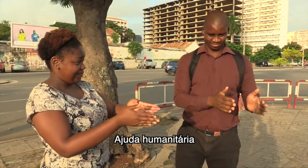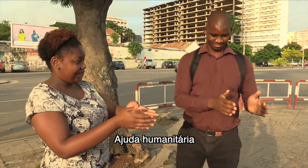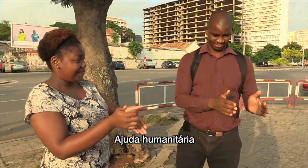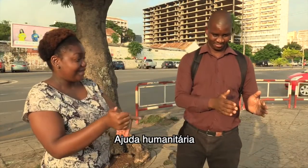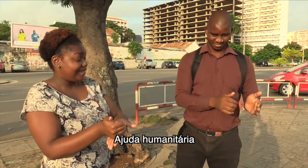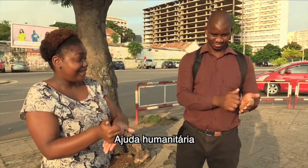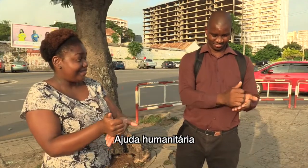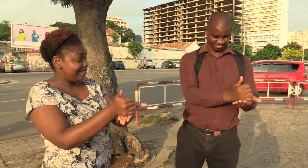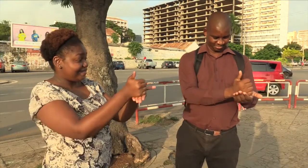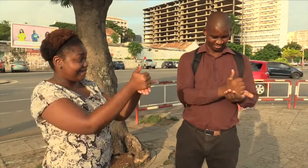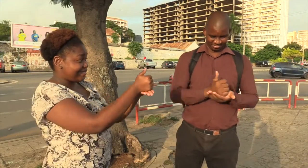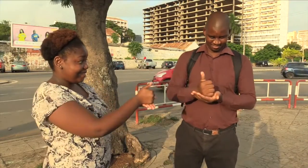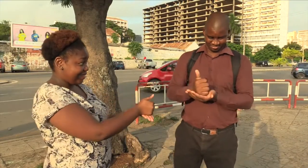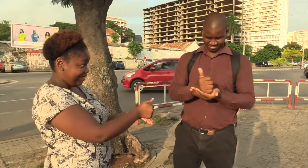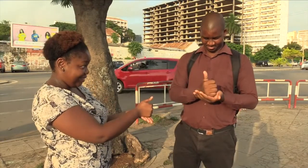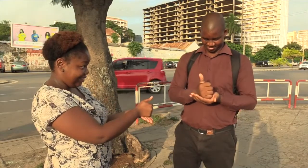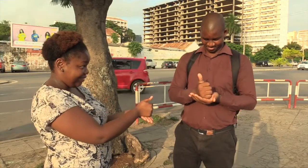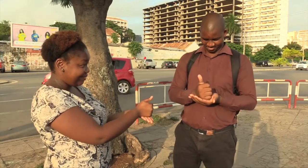Ajuda humanitária